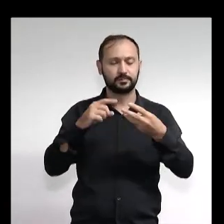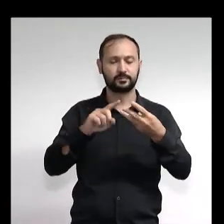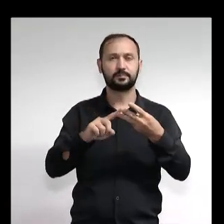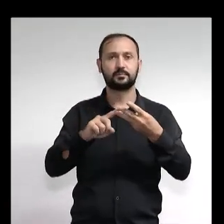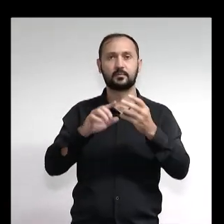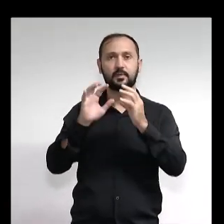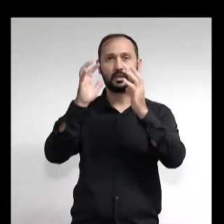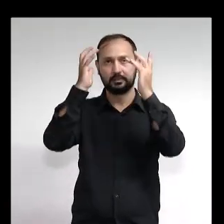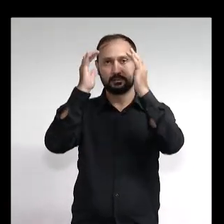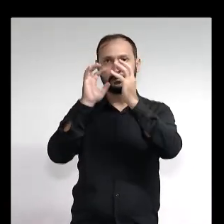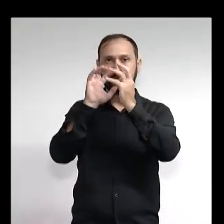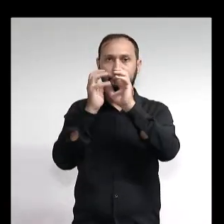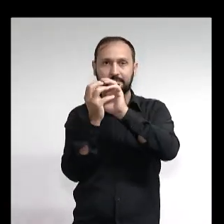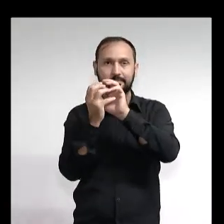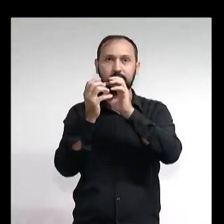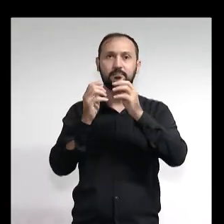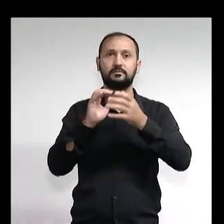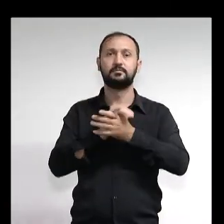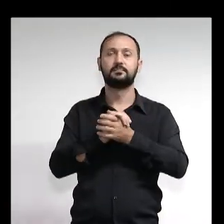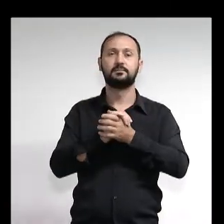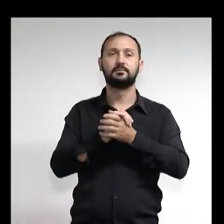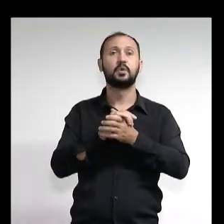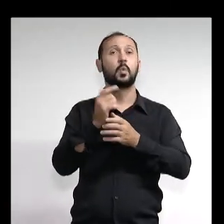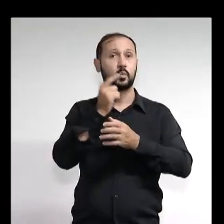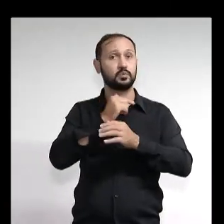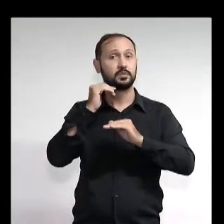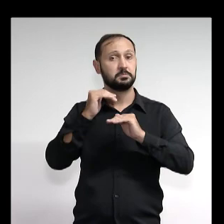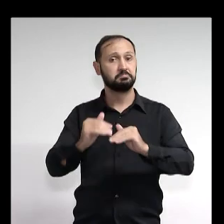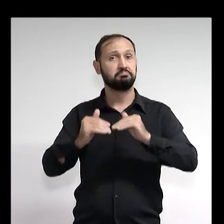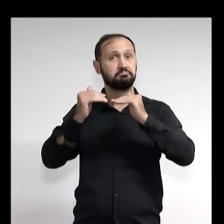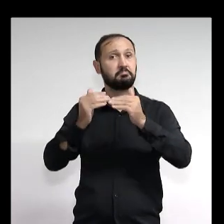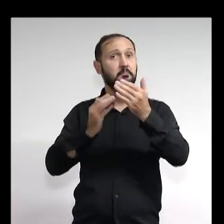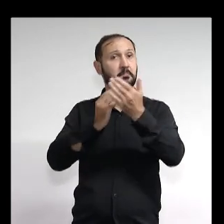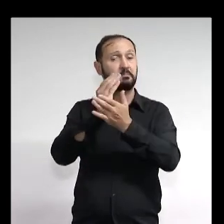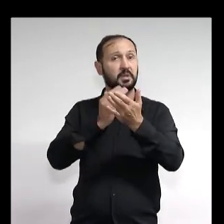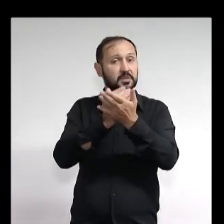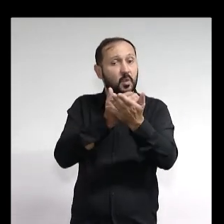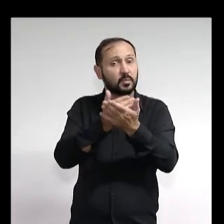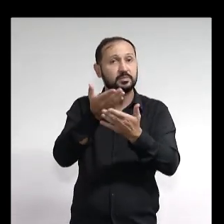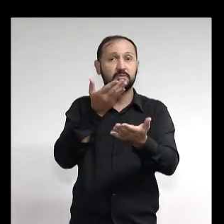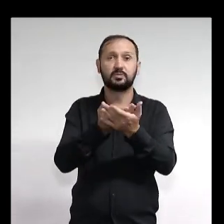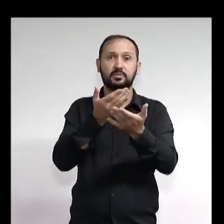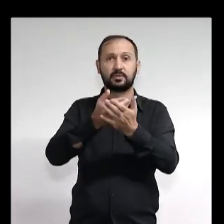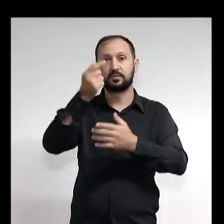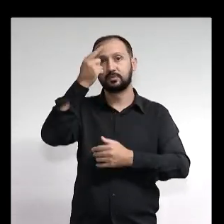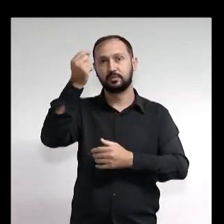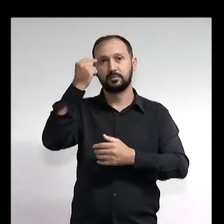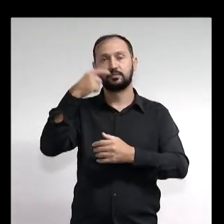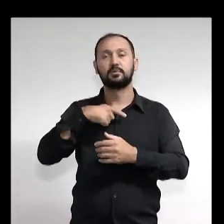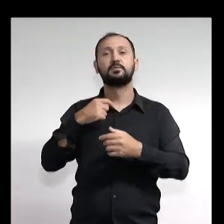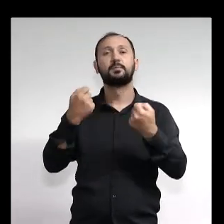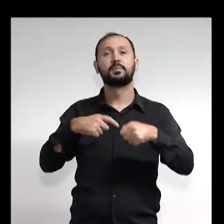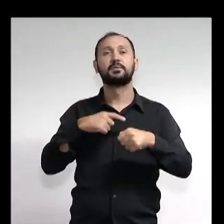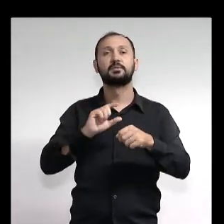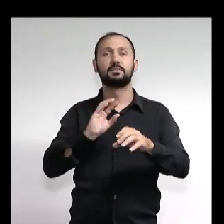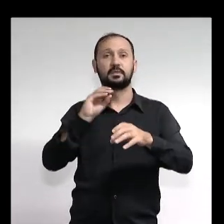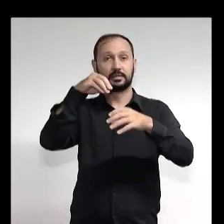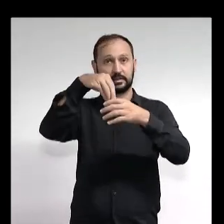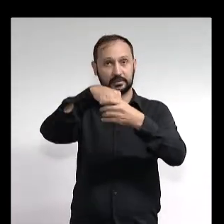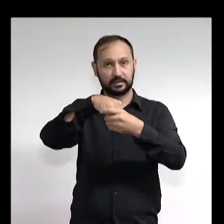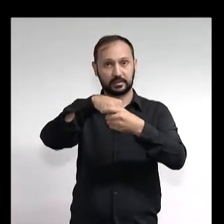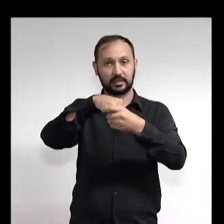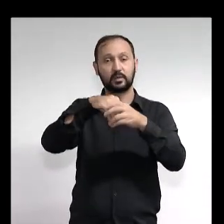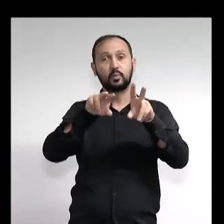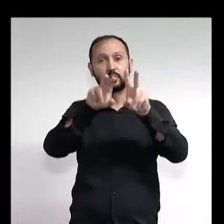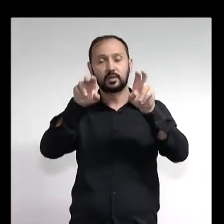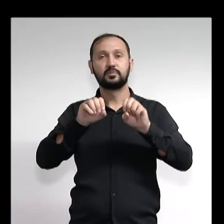autista, paralisia cerebral, alcançando o ensino superior. Então, nós temos divisão de